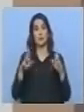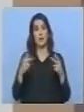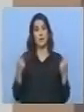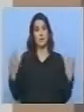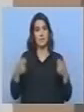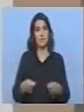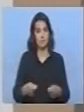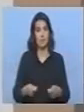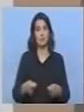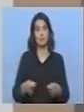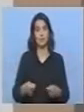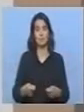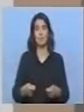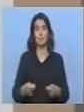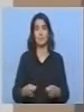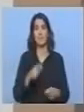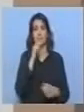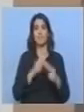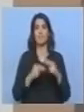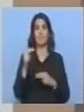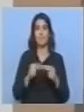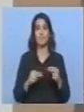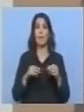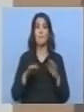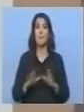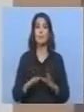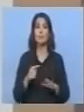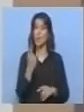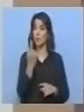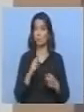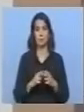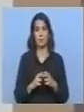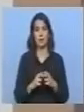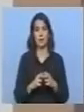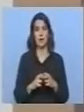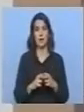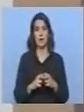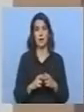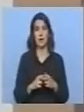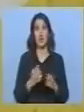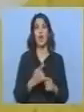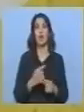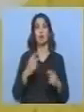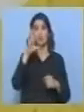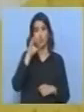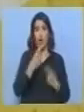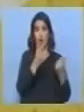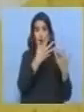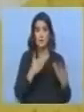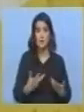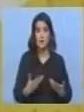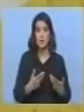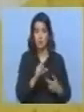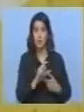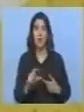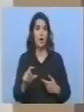financiamento para poder fazer a construção. Mas há aqui um problema, que é não há dotação do Orçamento de Estado, eu julgo que